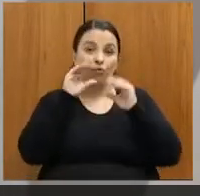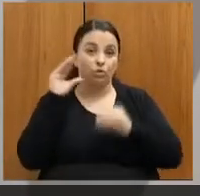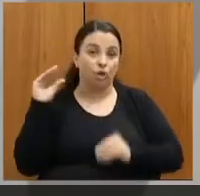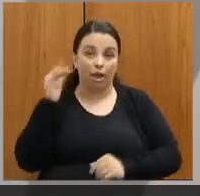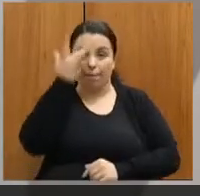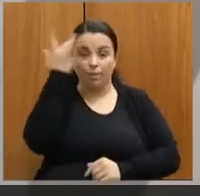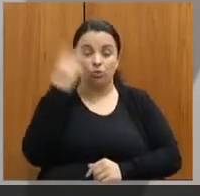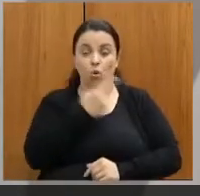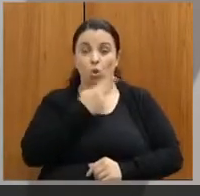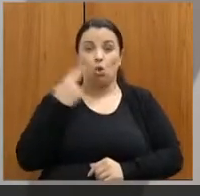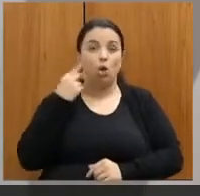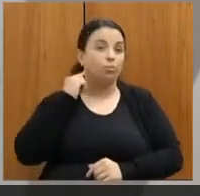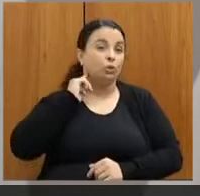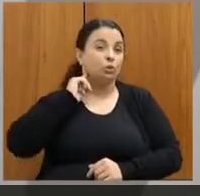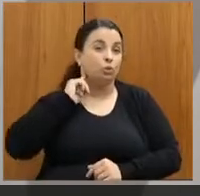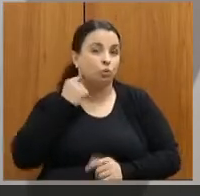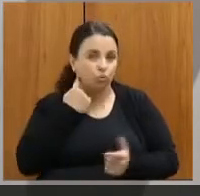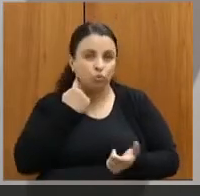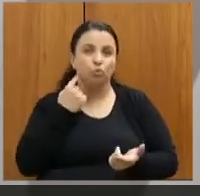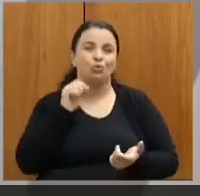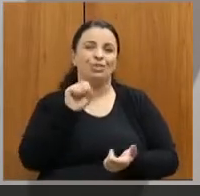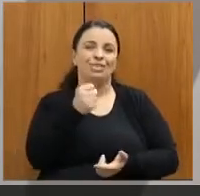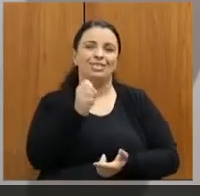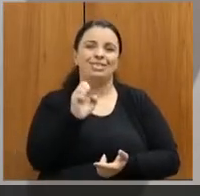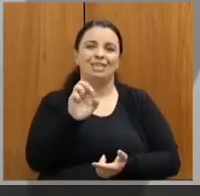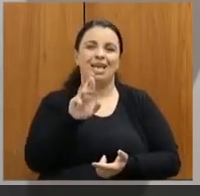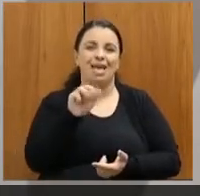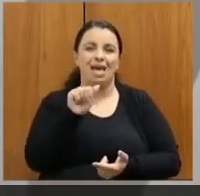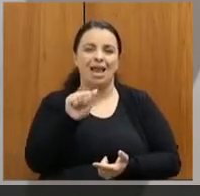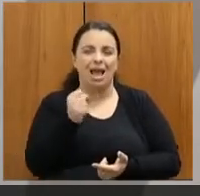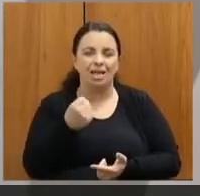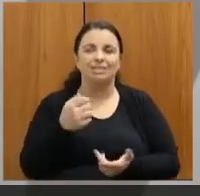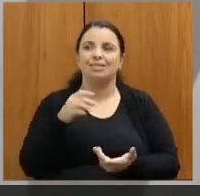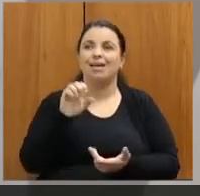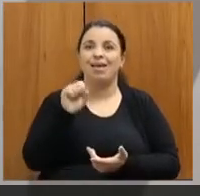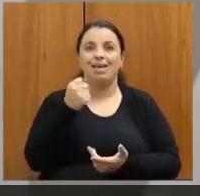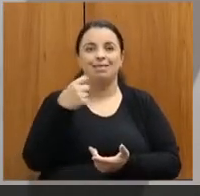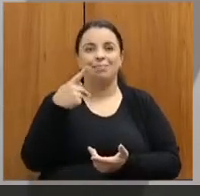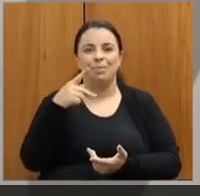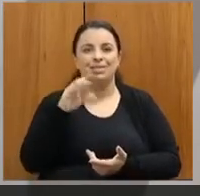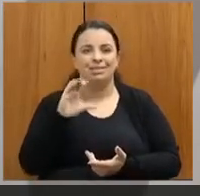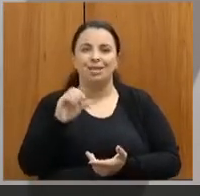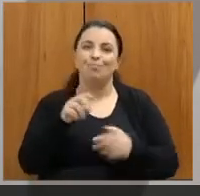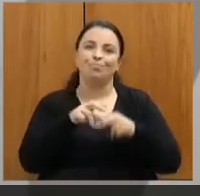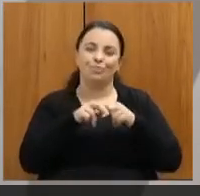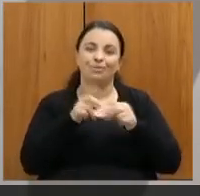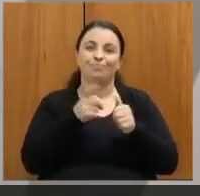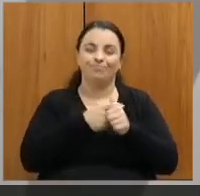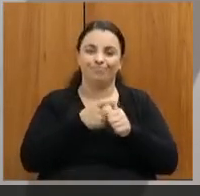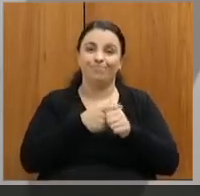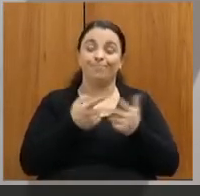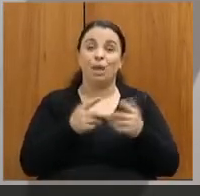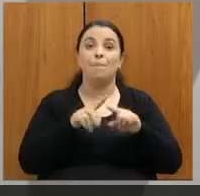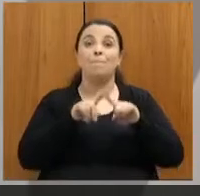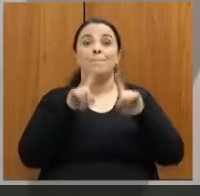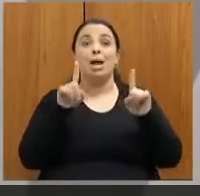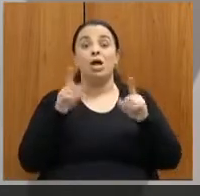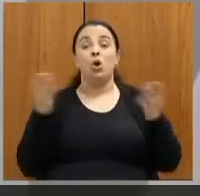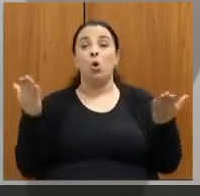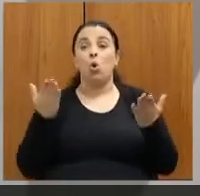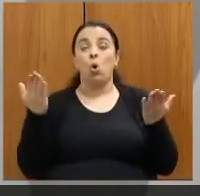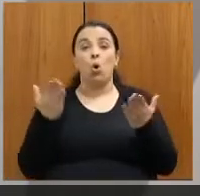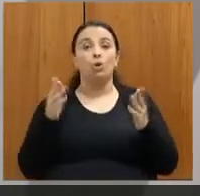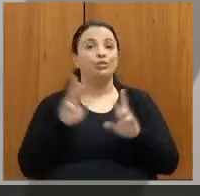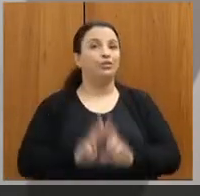SPC uma situação muito complicada muito triste mas graças a Deus hoje a realidade do hoje